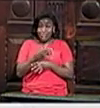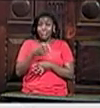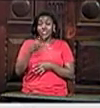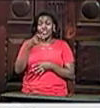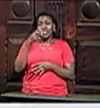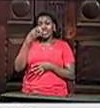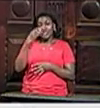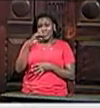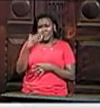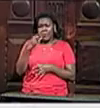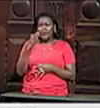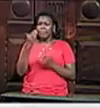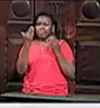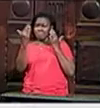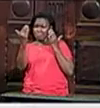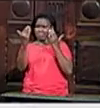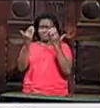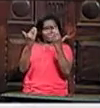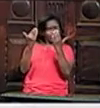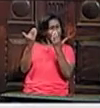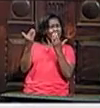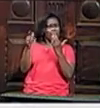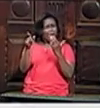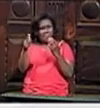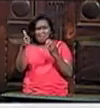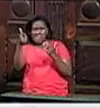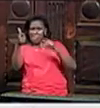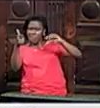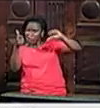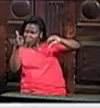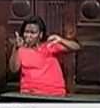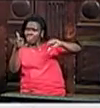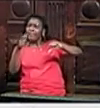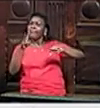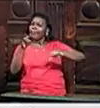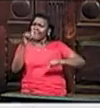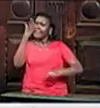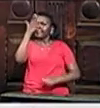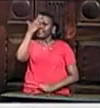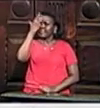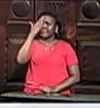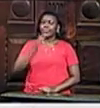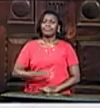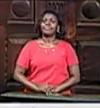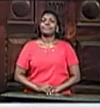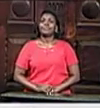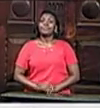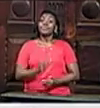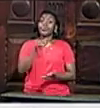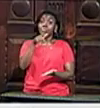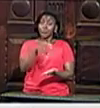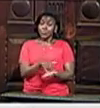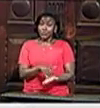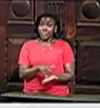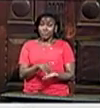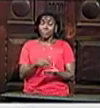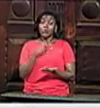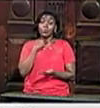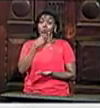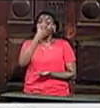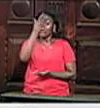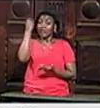discernir saberá separar o joio do trigo saberá fazer a sua escolha democrática por último o senhor presidente eu não quero deixar de mencionar